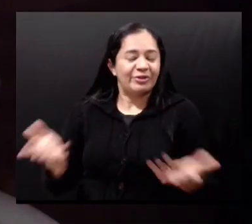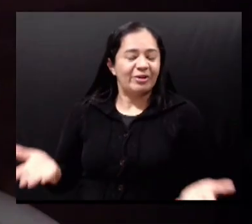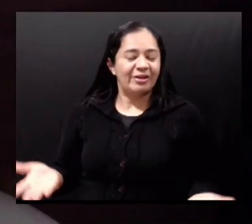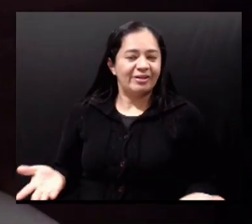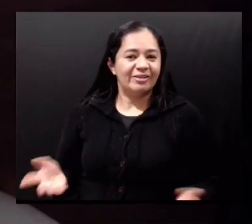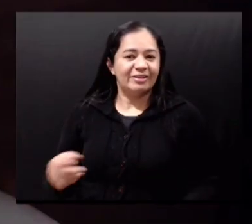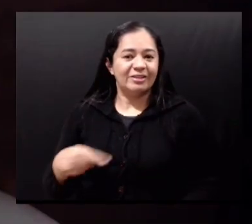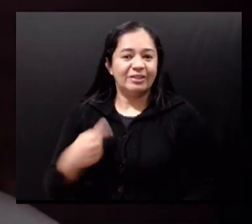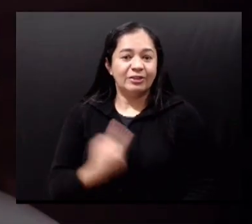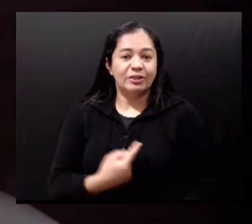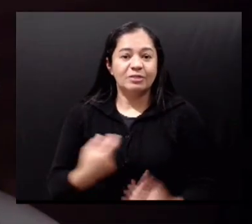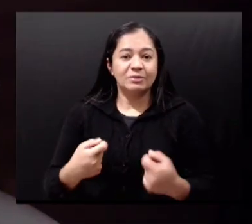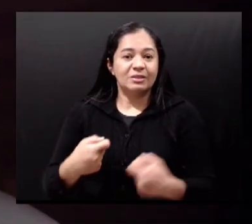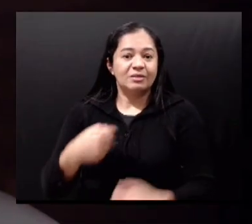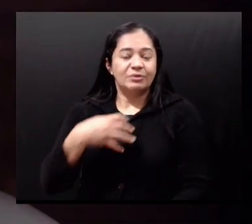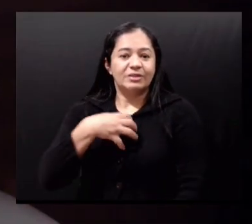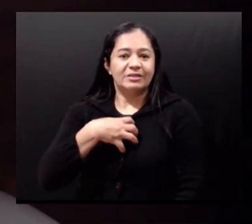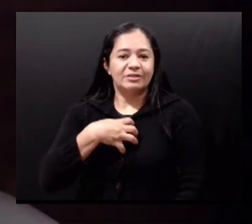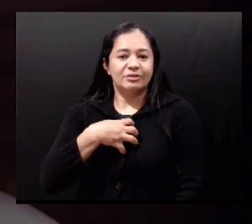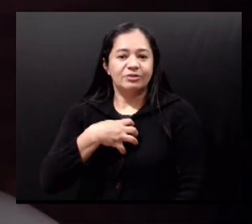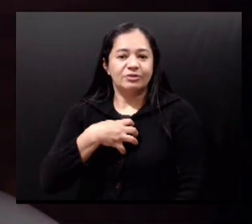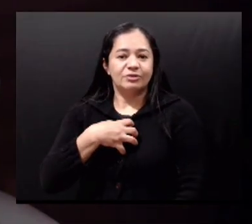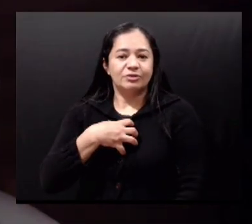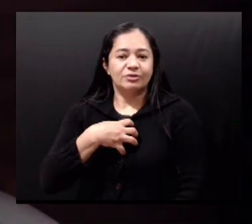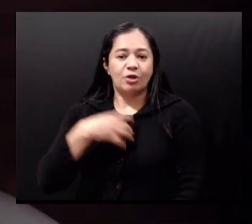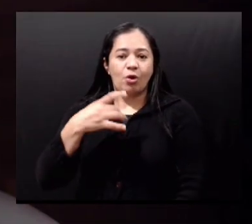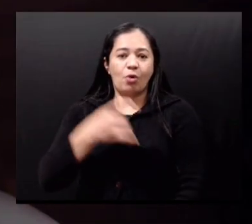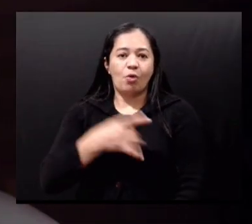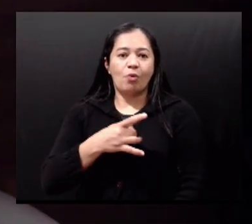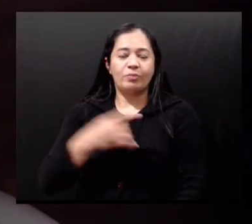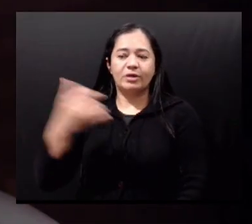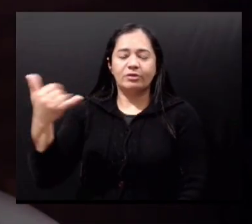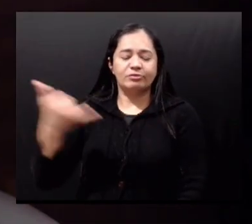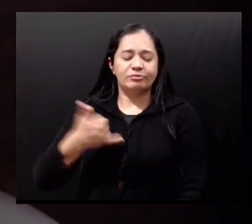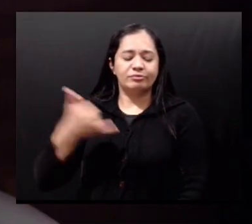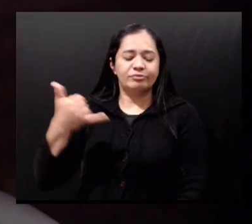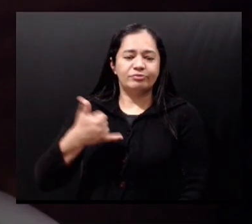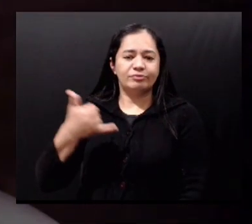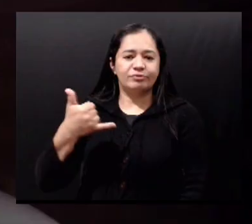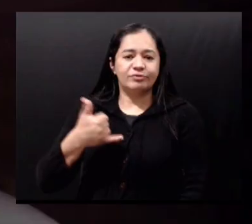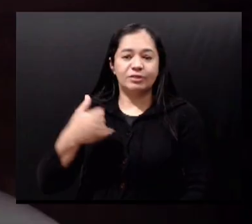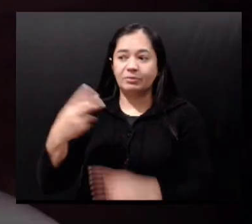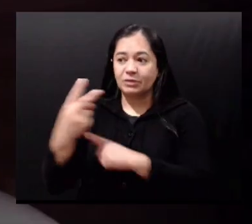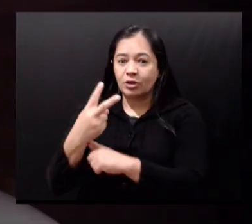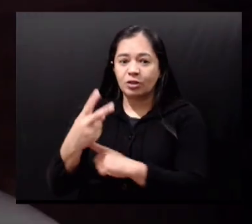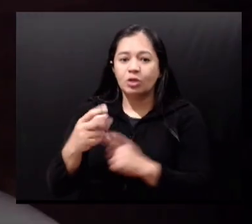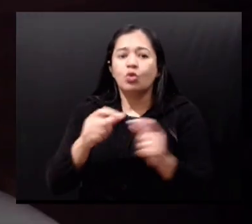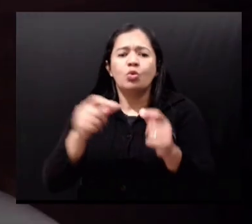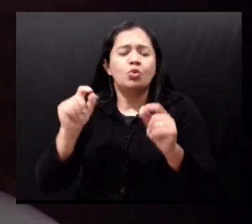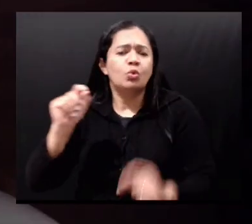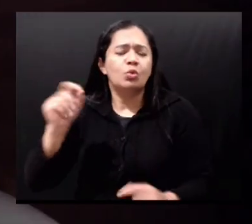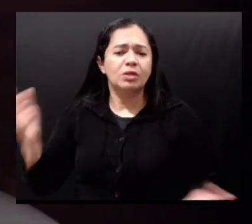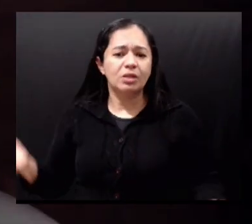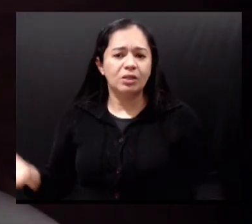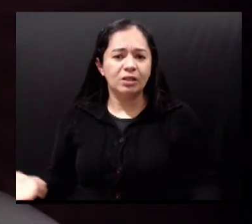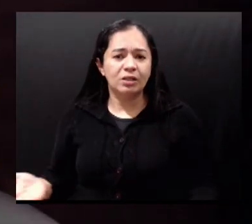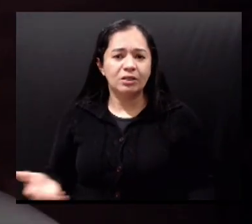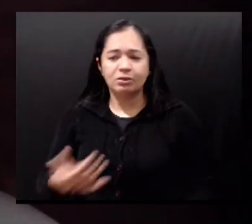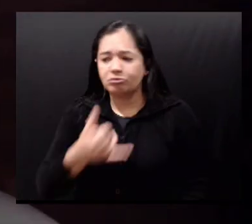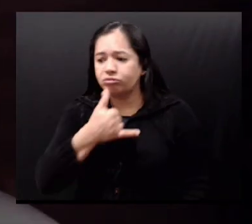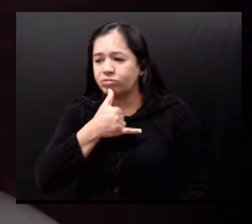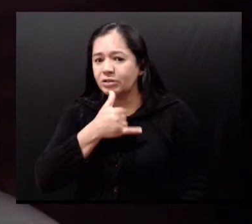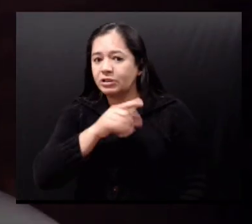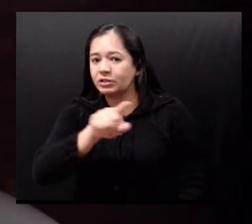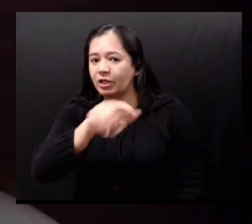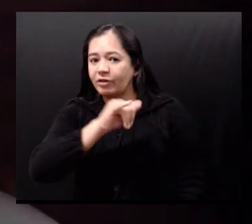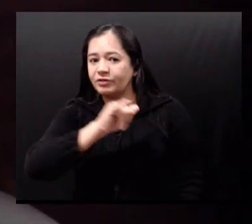mesmo. gente precisa sentir. O medo está dizendo para você que você precisa se proteger, mas se proteger do quê? A tristeza está dizendo para você, você precisa